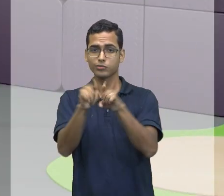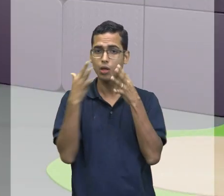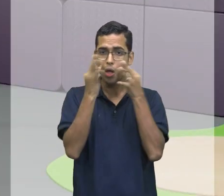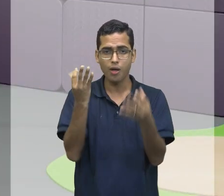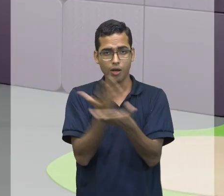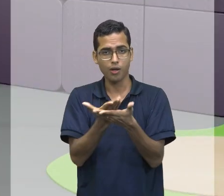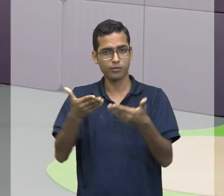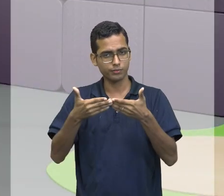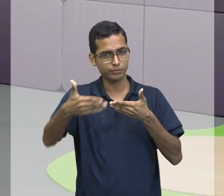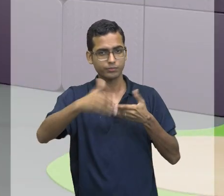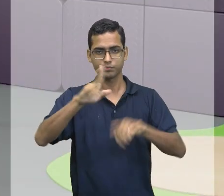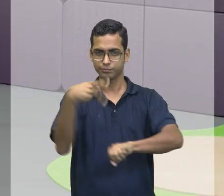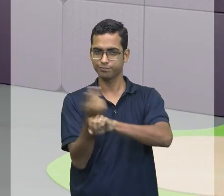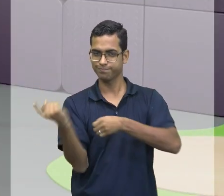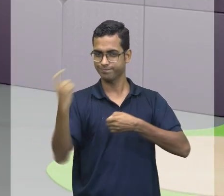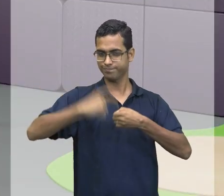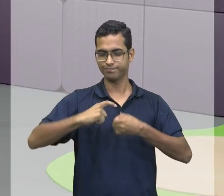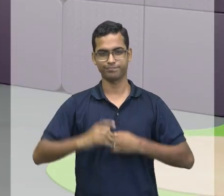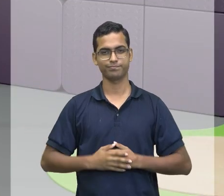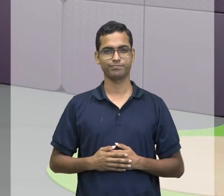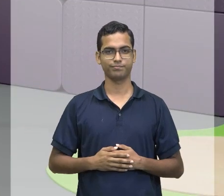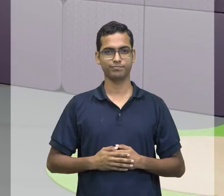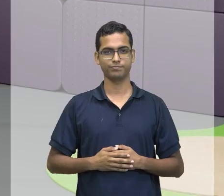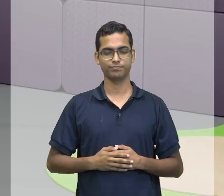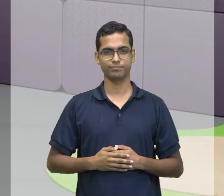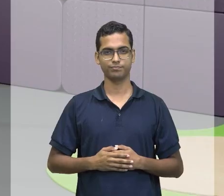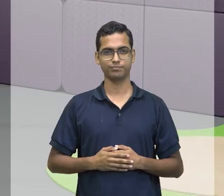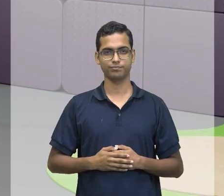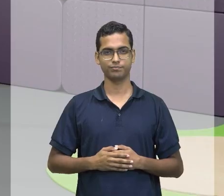nossa aula começa agora e daqui a pouco a gente volta.